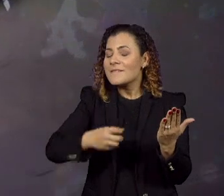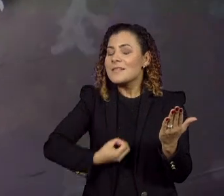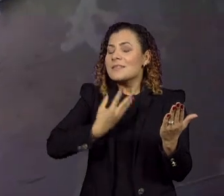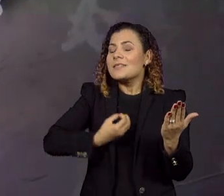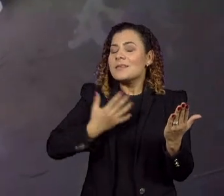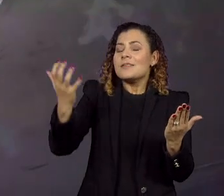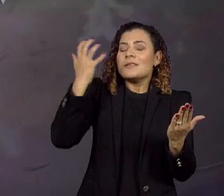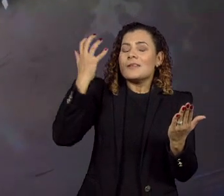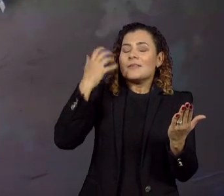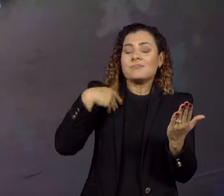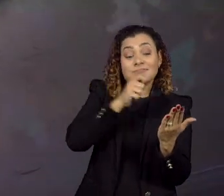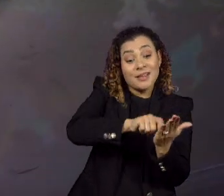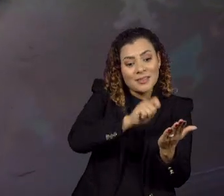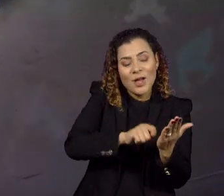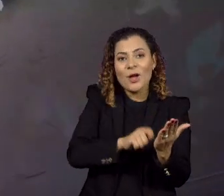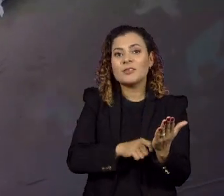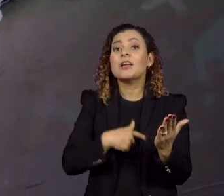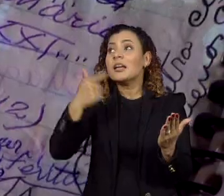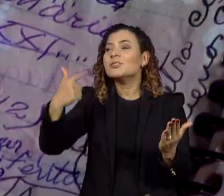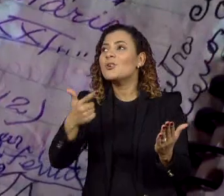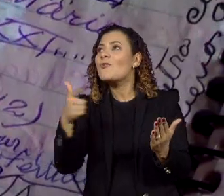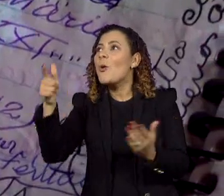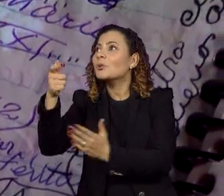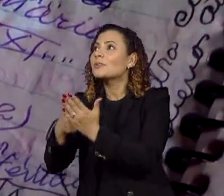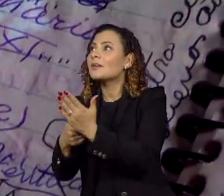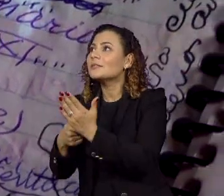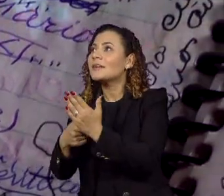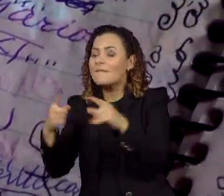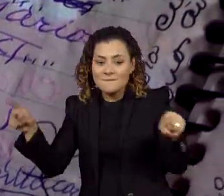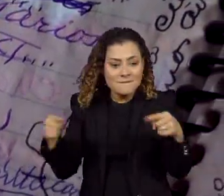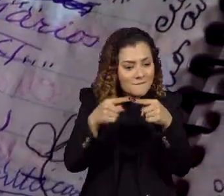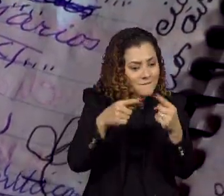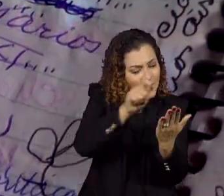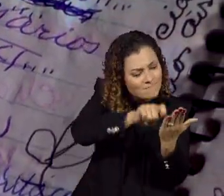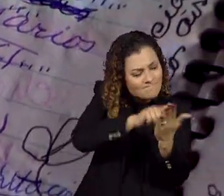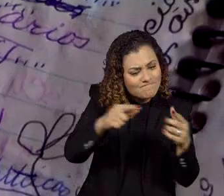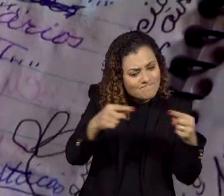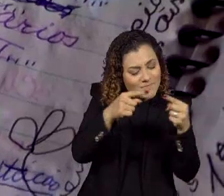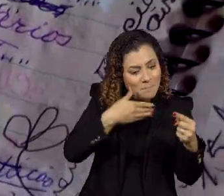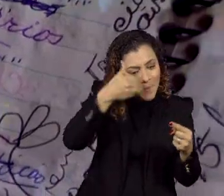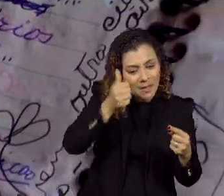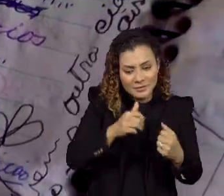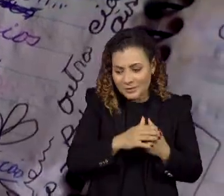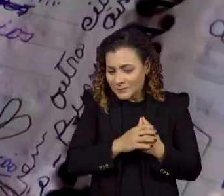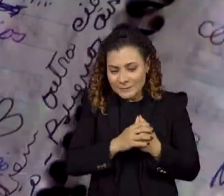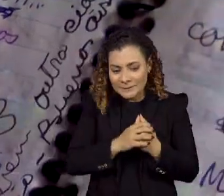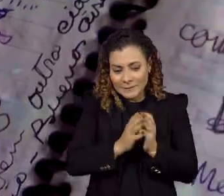mesa, depois aproximo de outro texto para ter material mais presente.